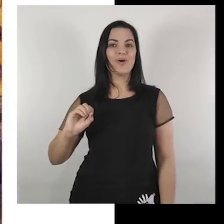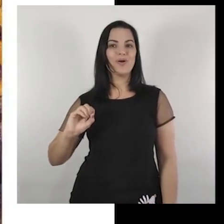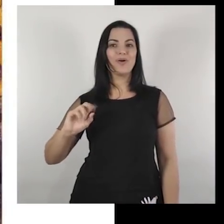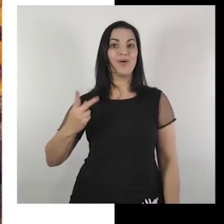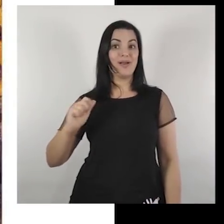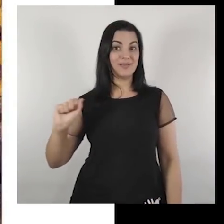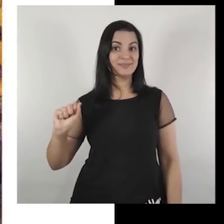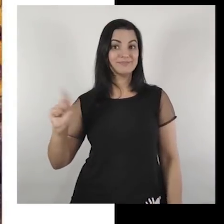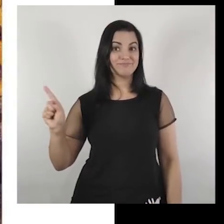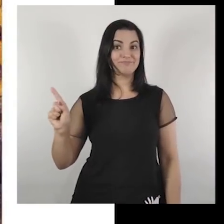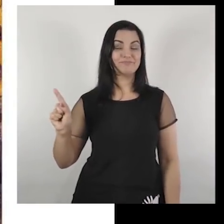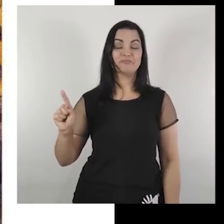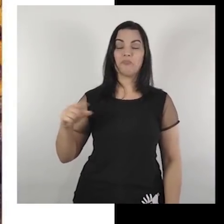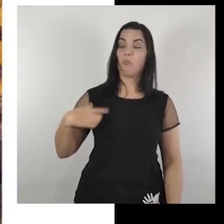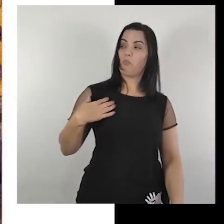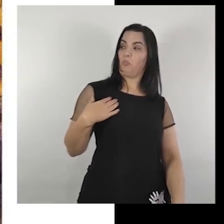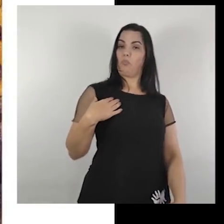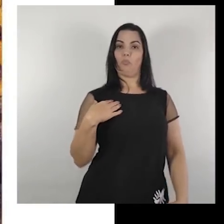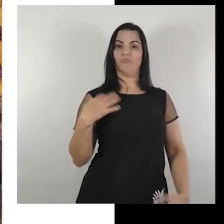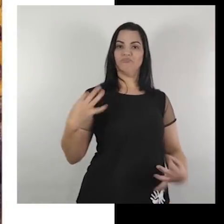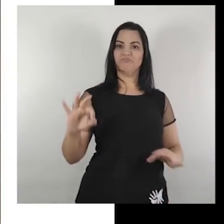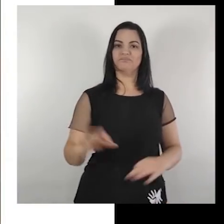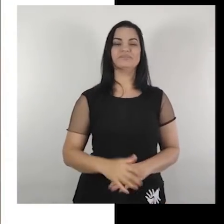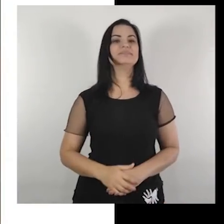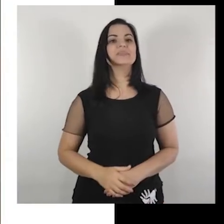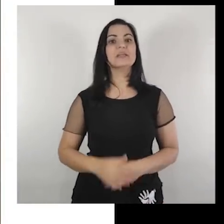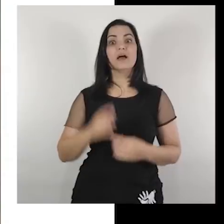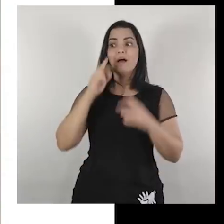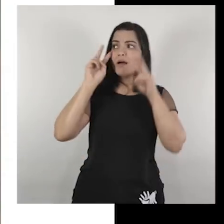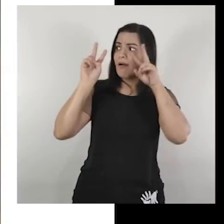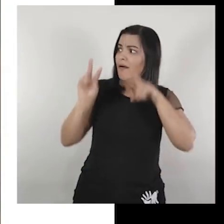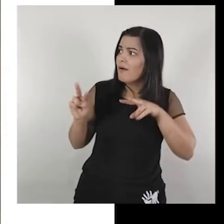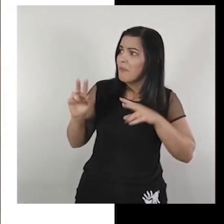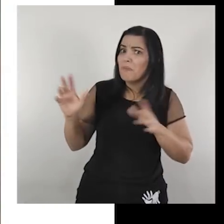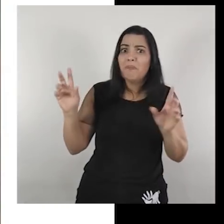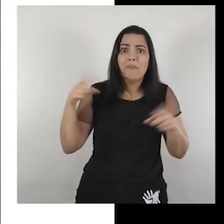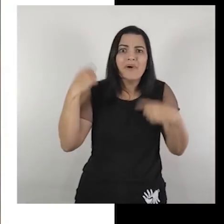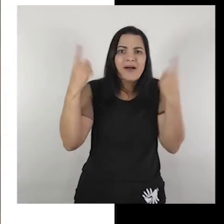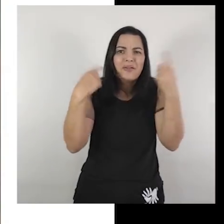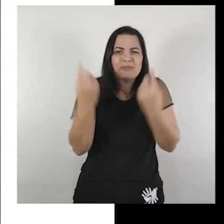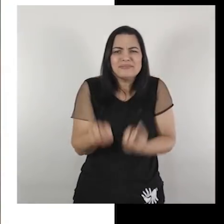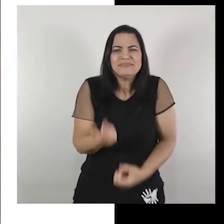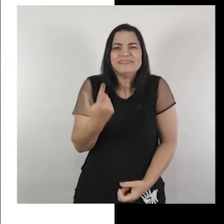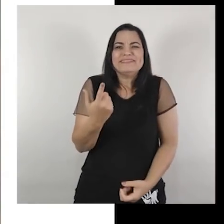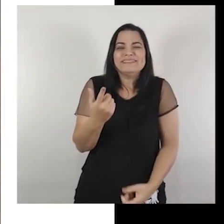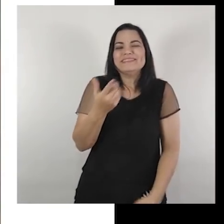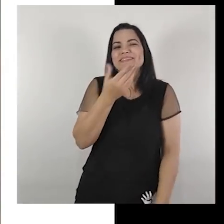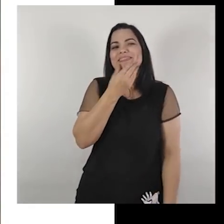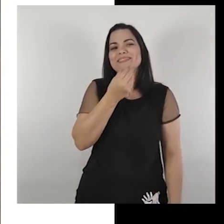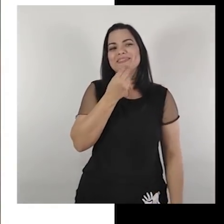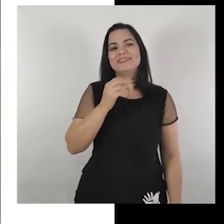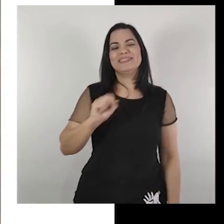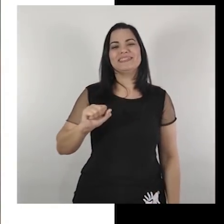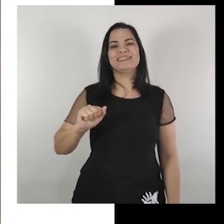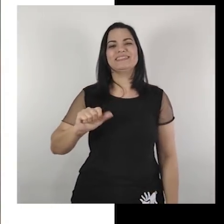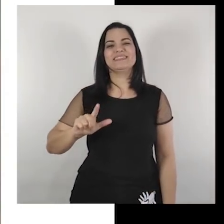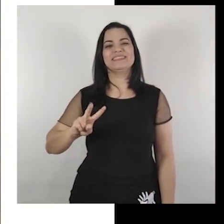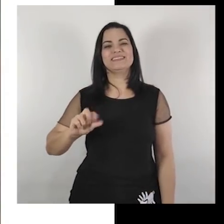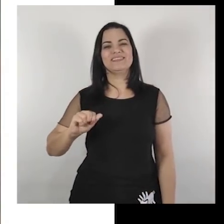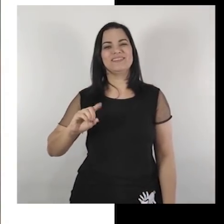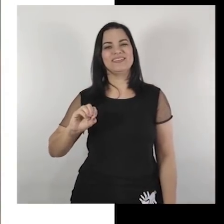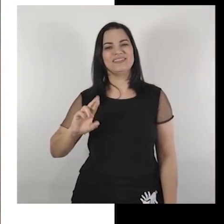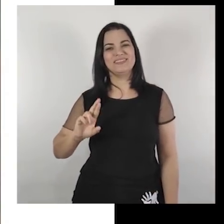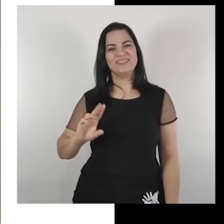Olha que pose que ele fez para o retrato. E esse autorretrato tão maluco assim é